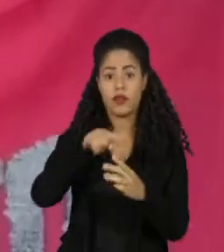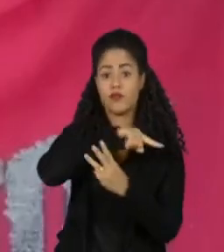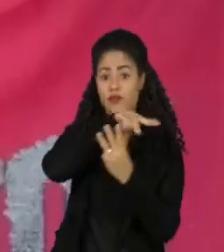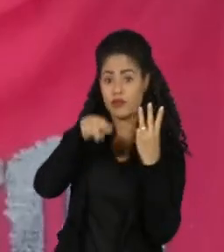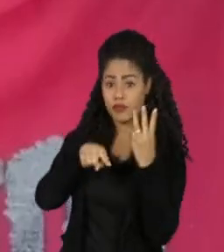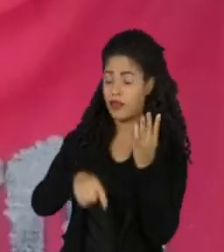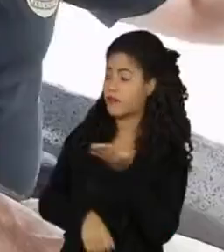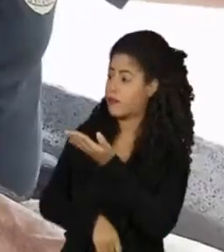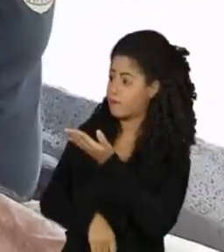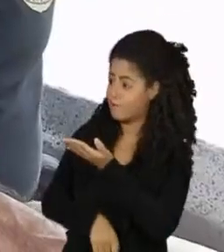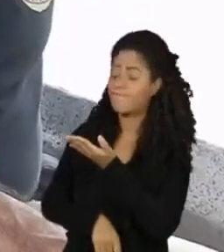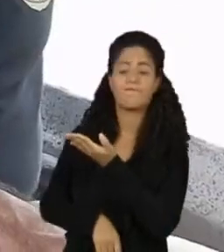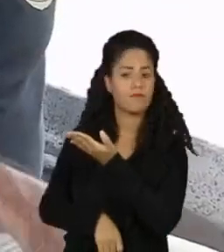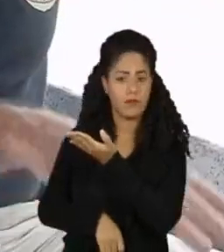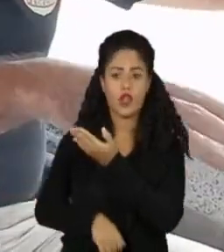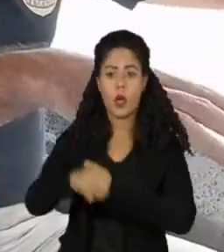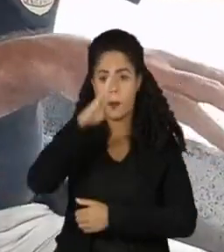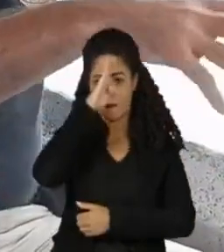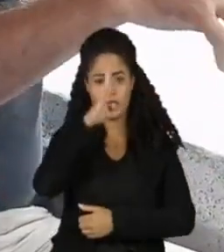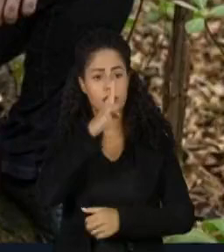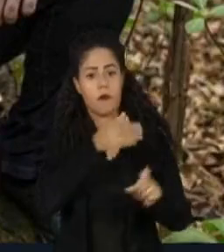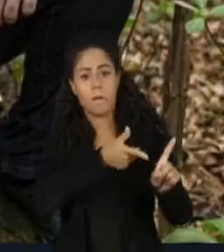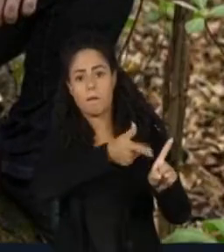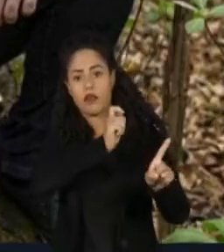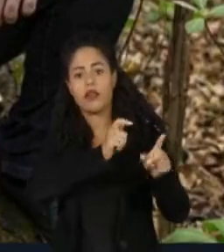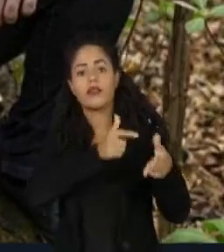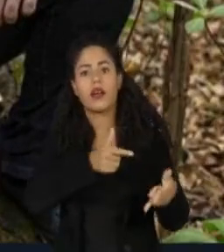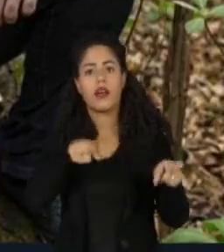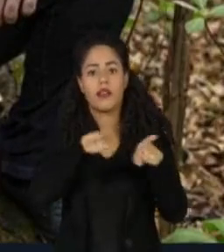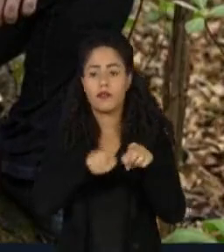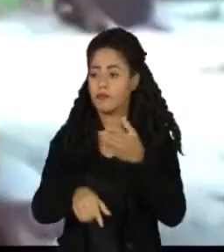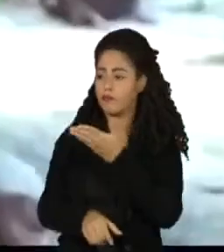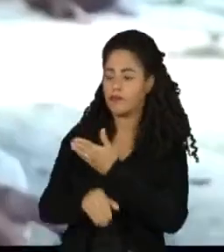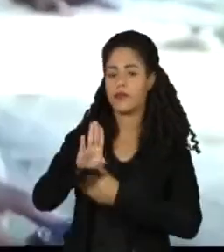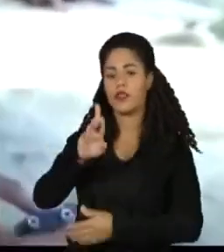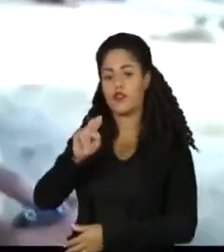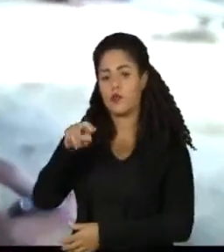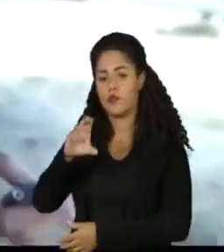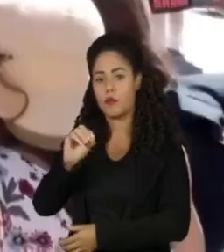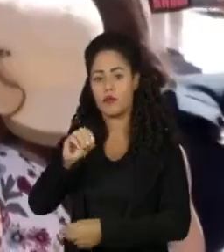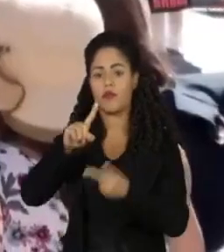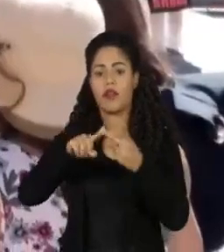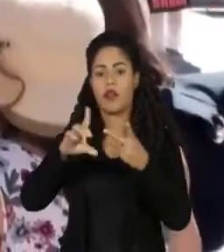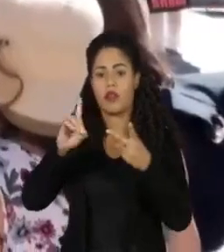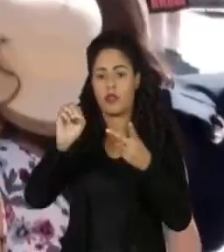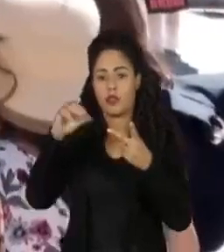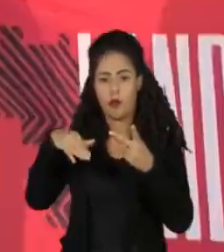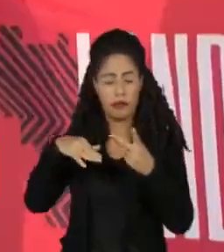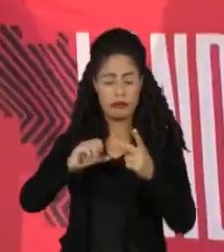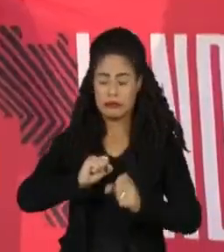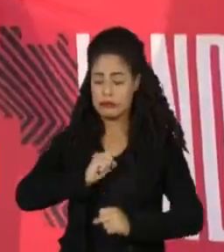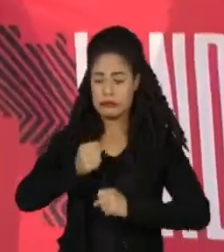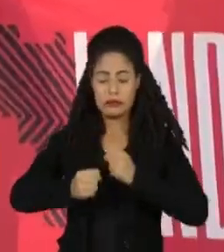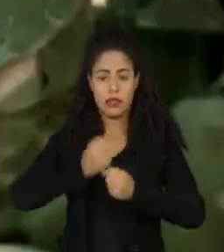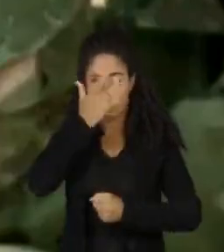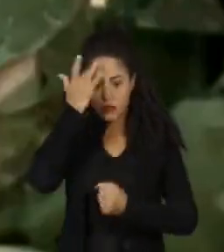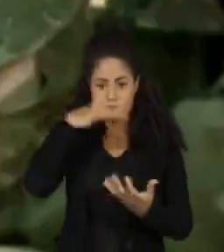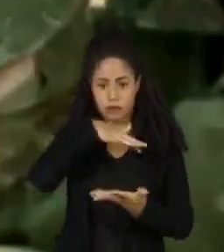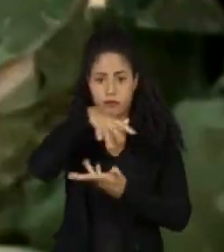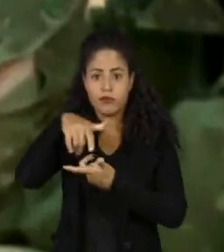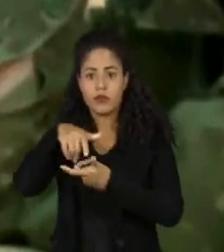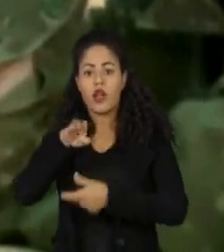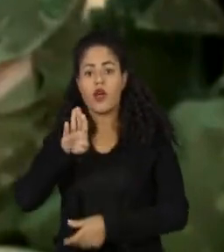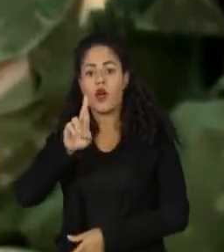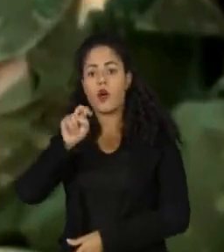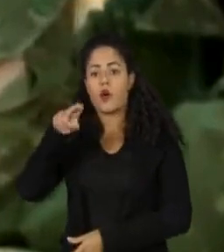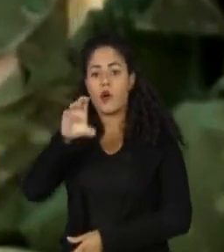da Silva Lima foram os executores do crime. As mortes de Bruno e Dom causaram comoção e revolta ao redor do mundo. Bruno era um